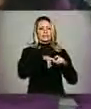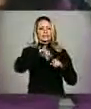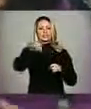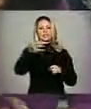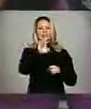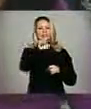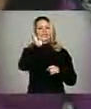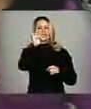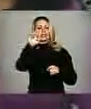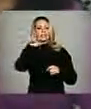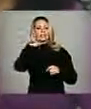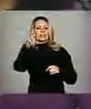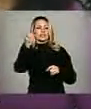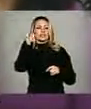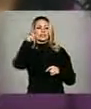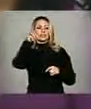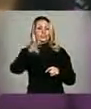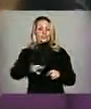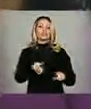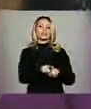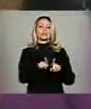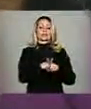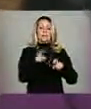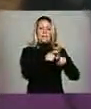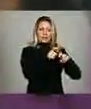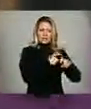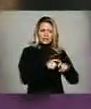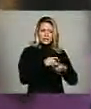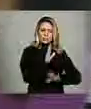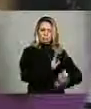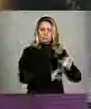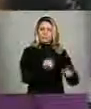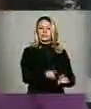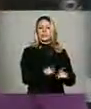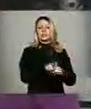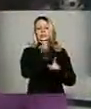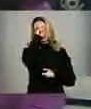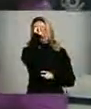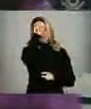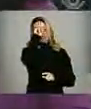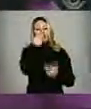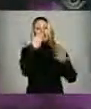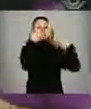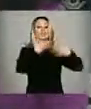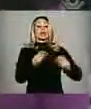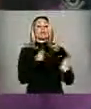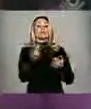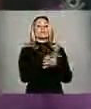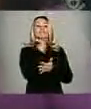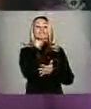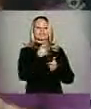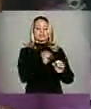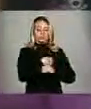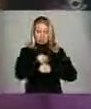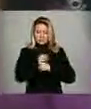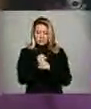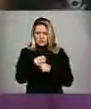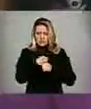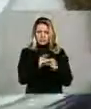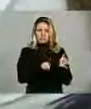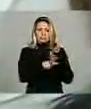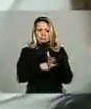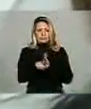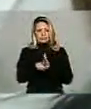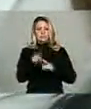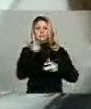Mitre, que é médico patologista clínico do hospital e vai nos explicar como é que funciona a análise clínica do sangue do